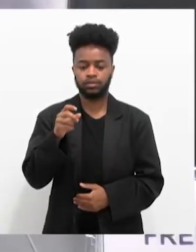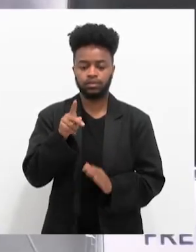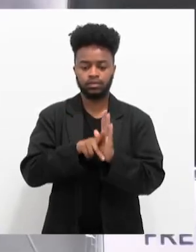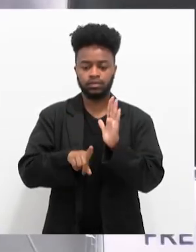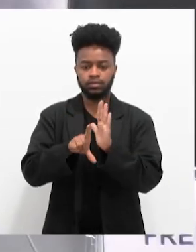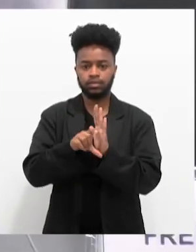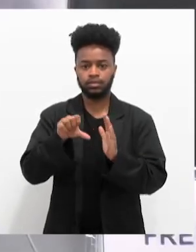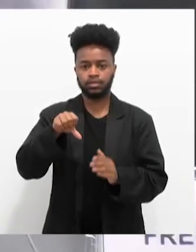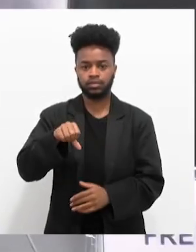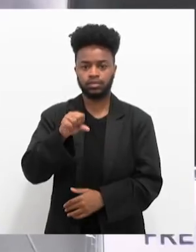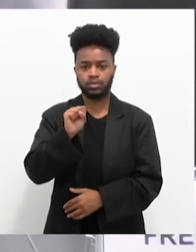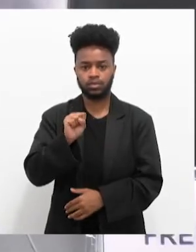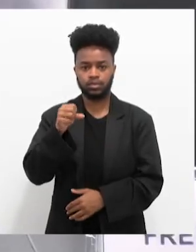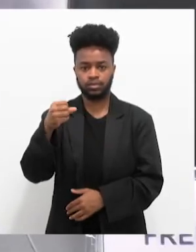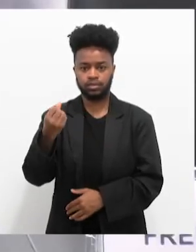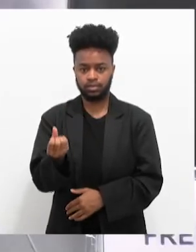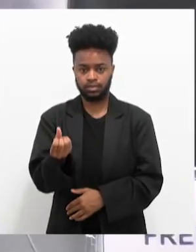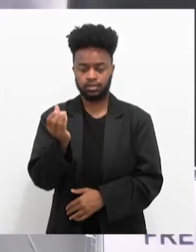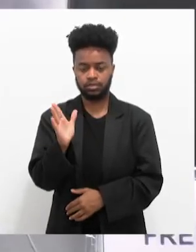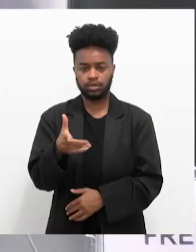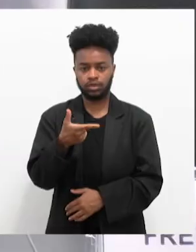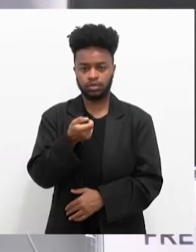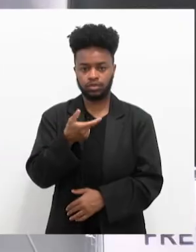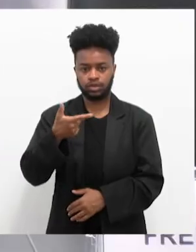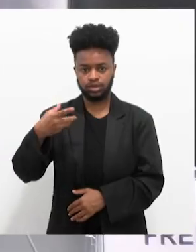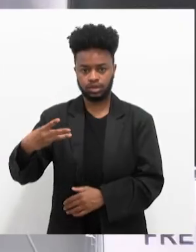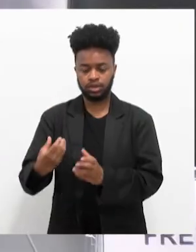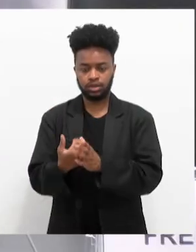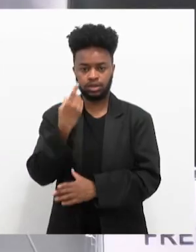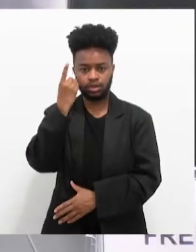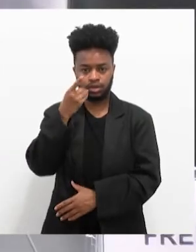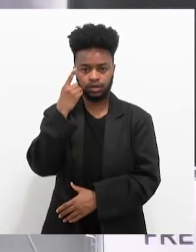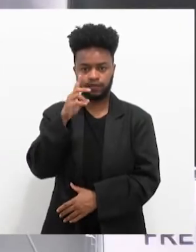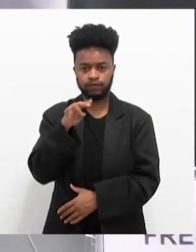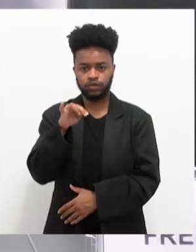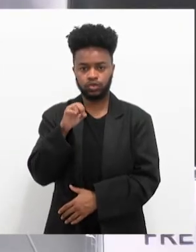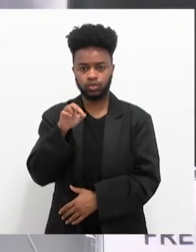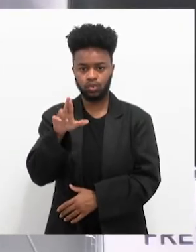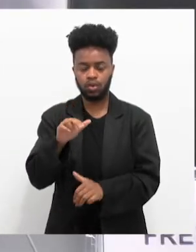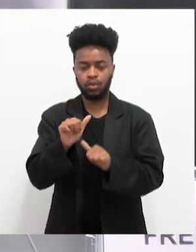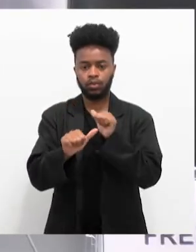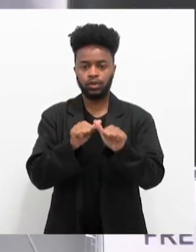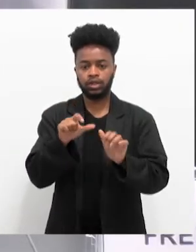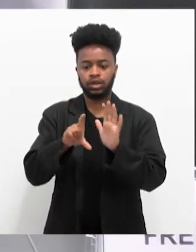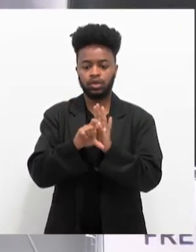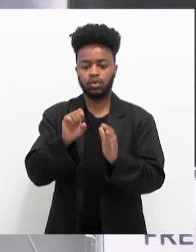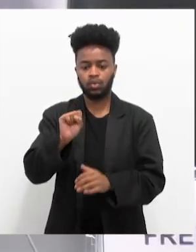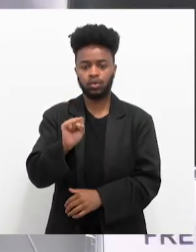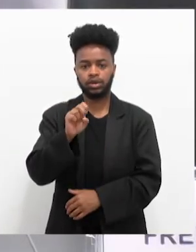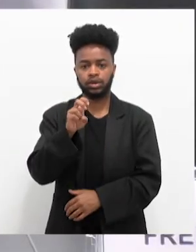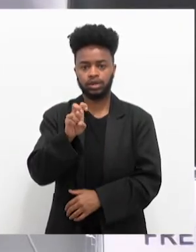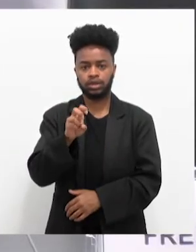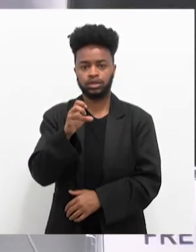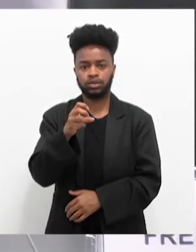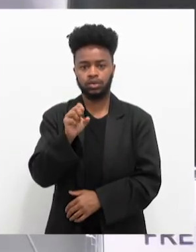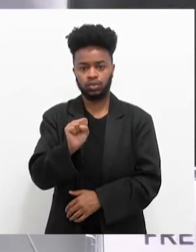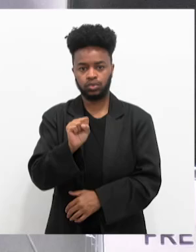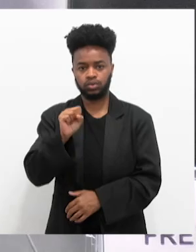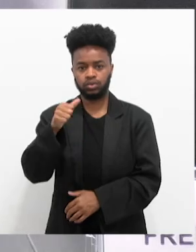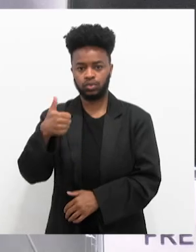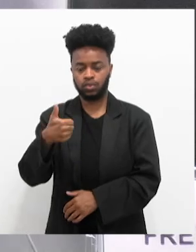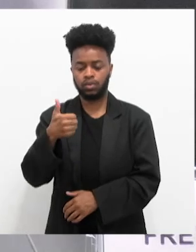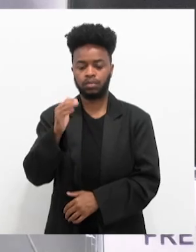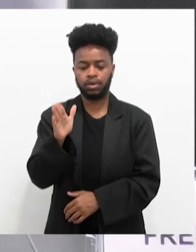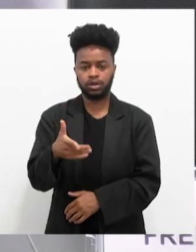de lei 986 de 23, de autoria do deputado Vitor Júnior, que altera a lei 8.581, de 24 de outubro